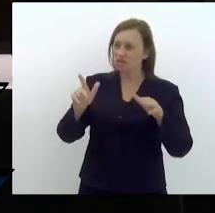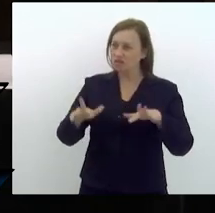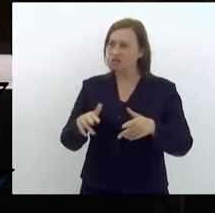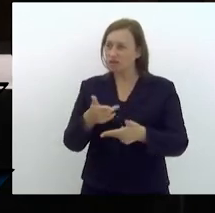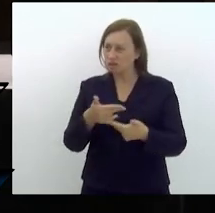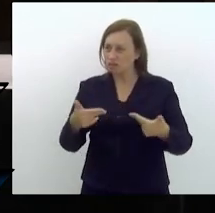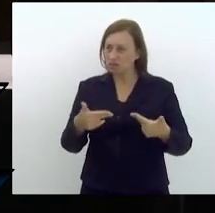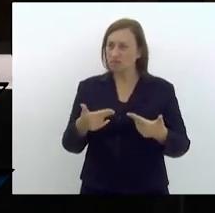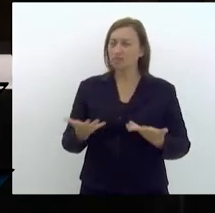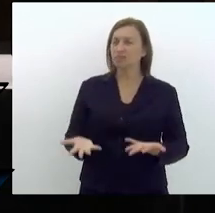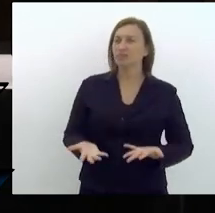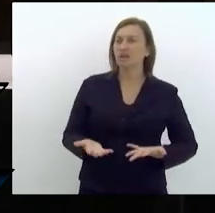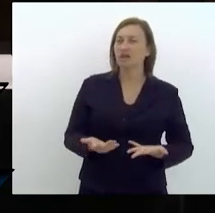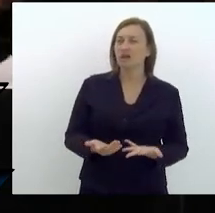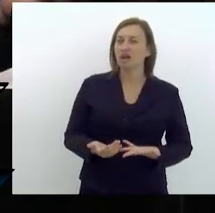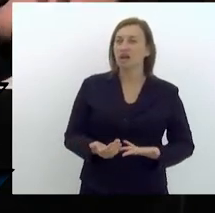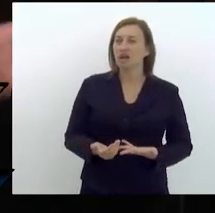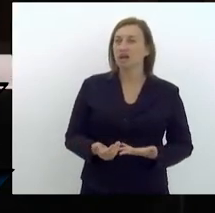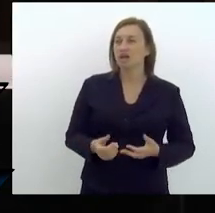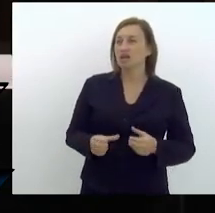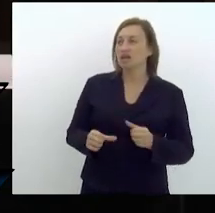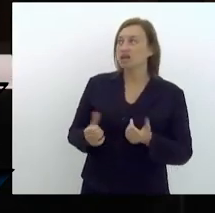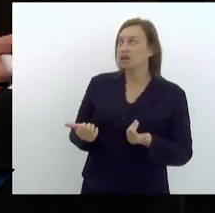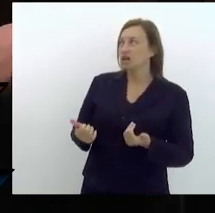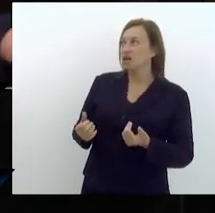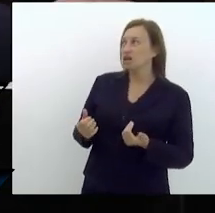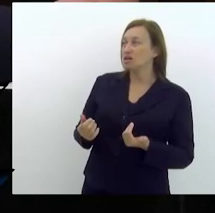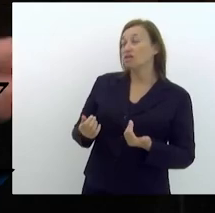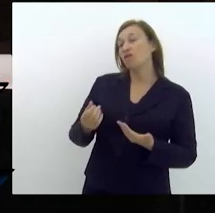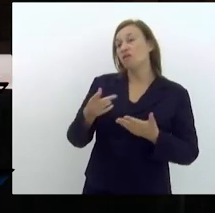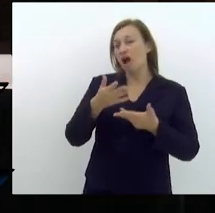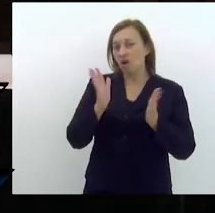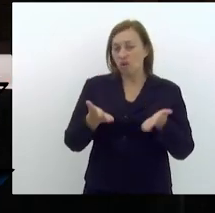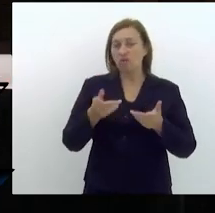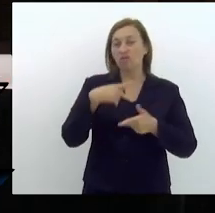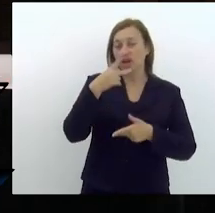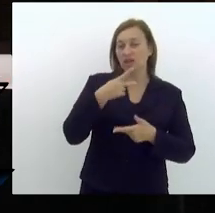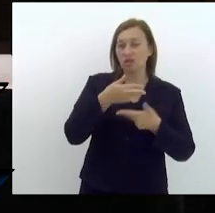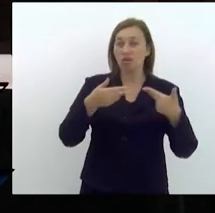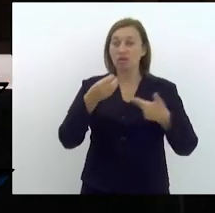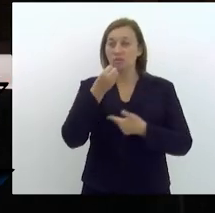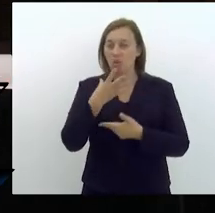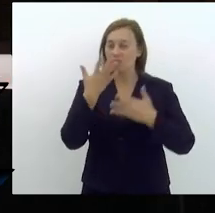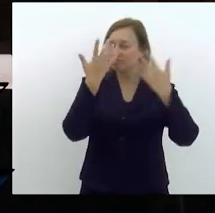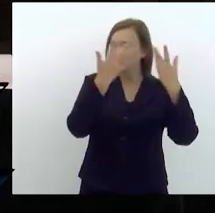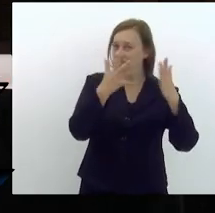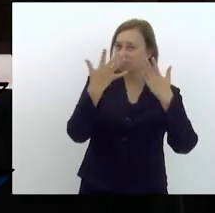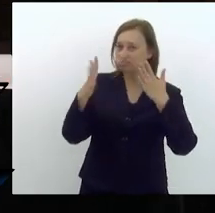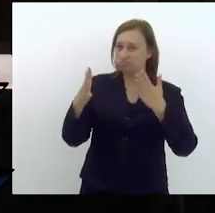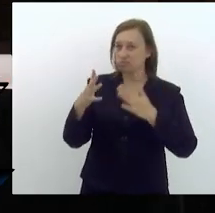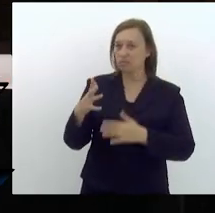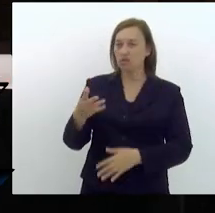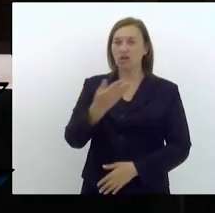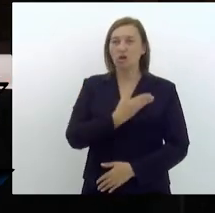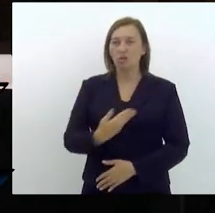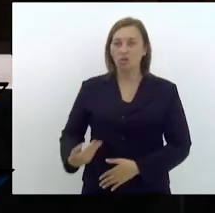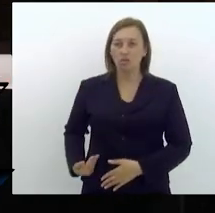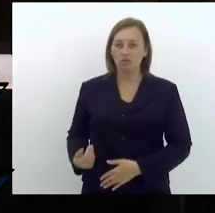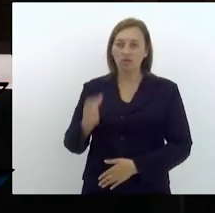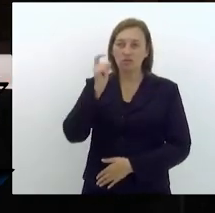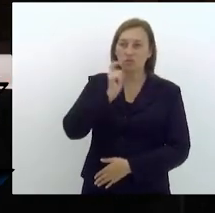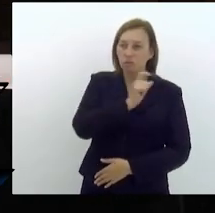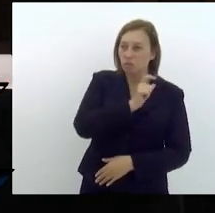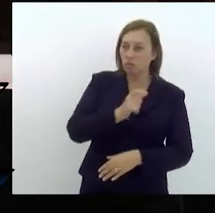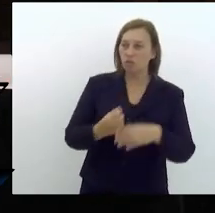fico fico na contramão do Brasil né Vamos falar de coisa boa agora também queria parabenizar ao governo Cláudio Castro que o rio